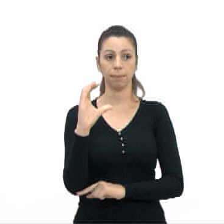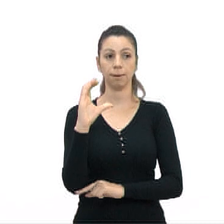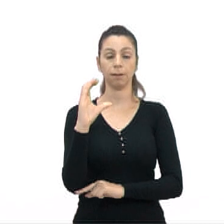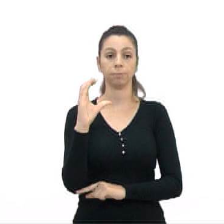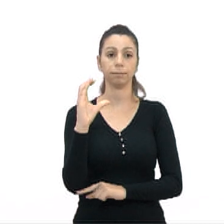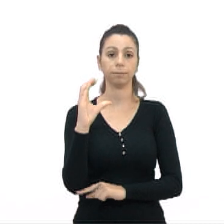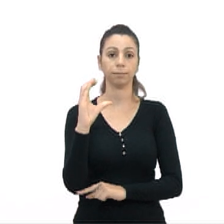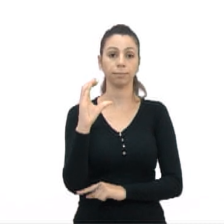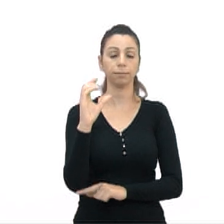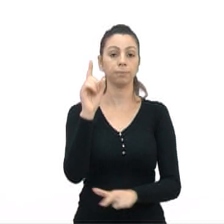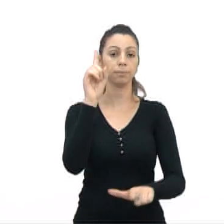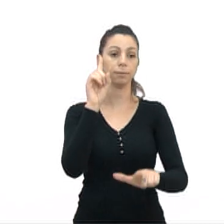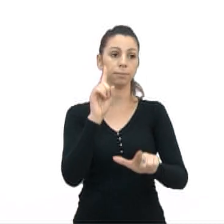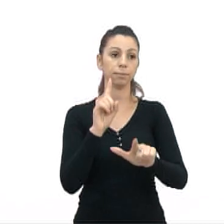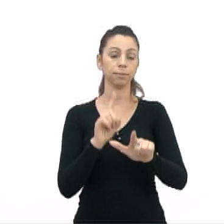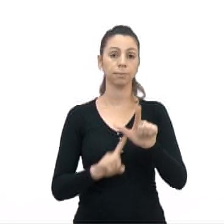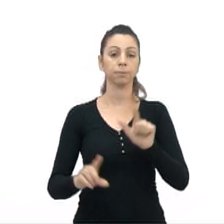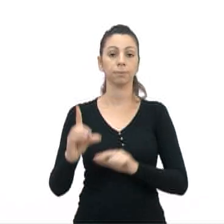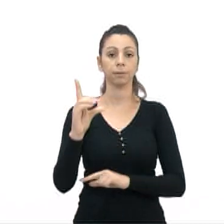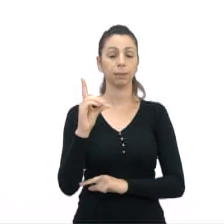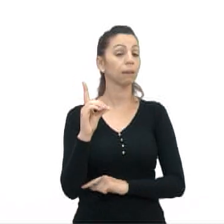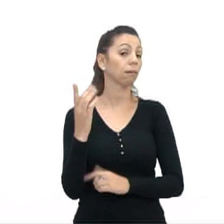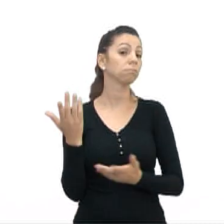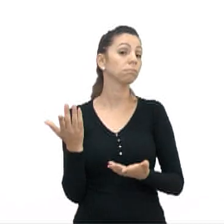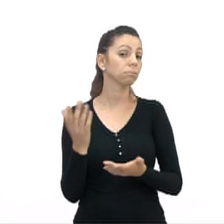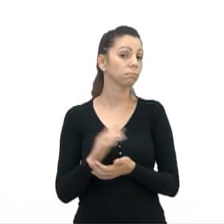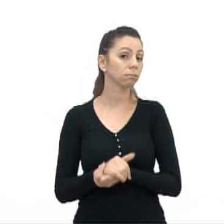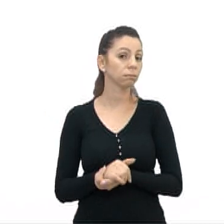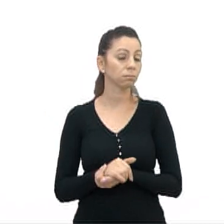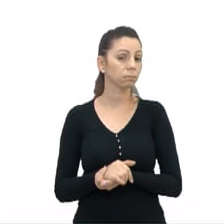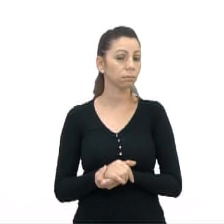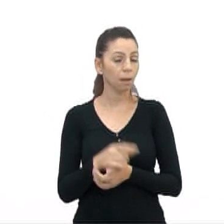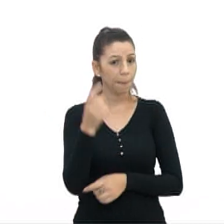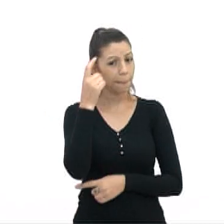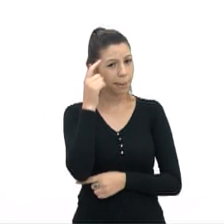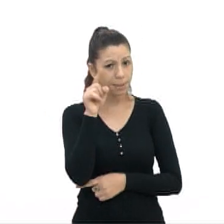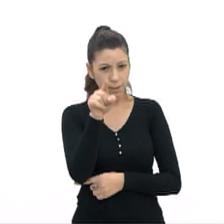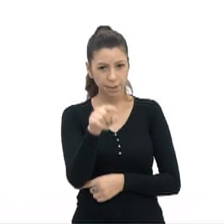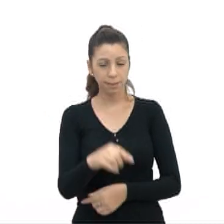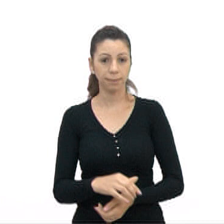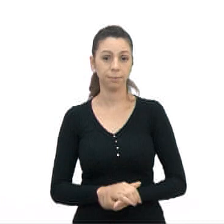D. Eurásia. E aí? Pensa aí.